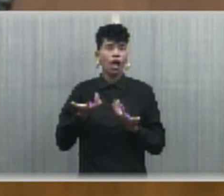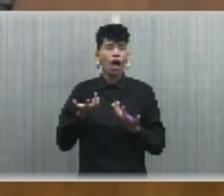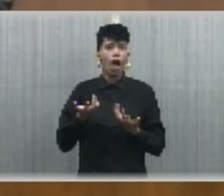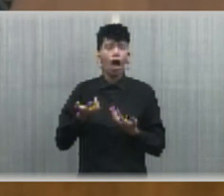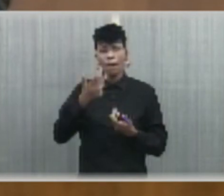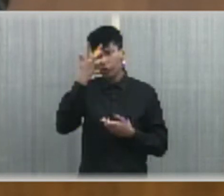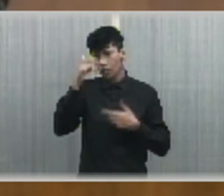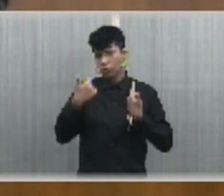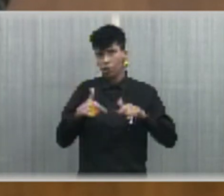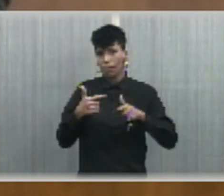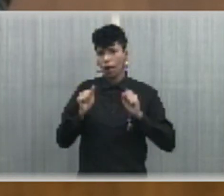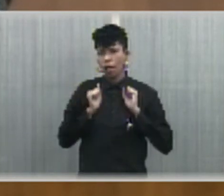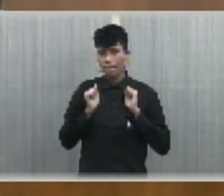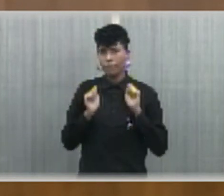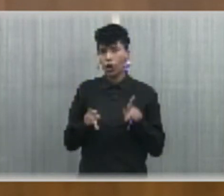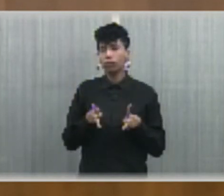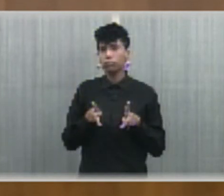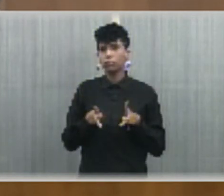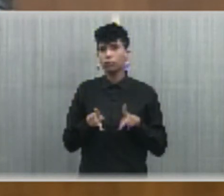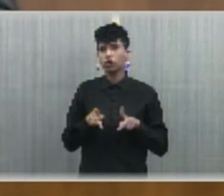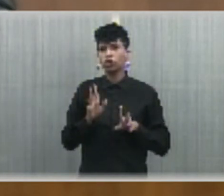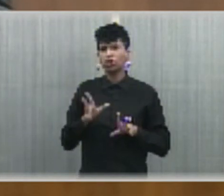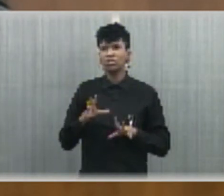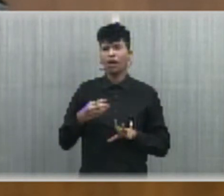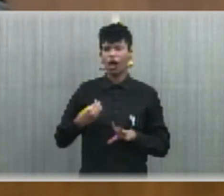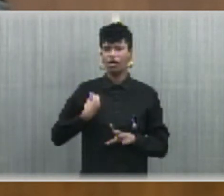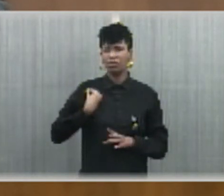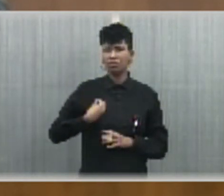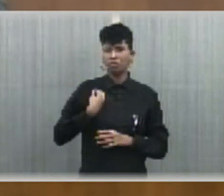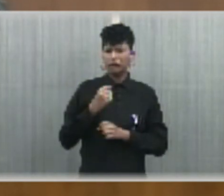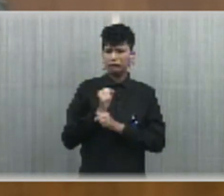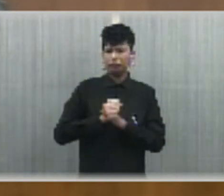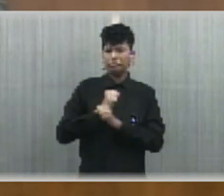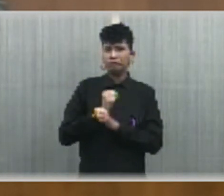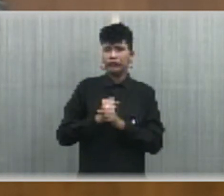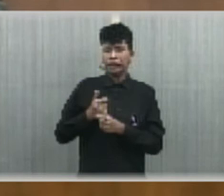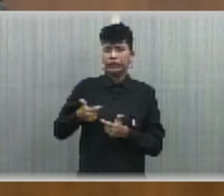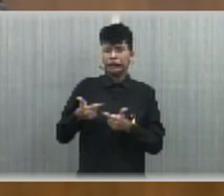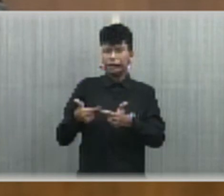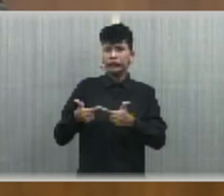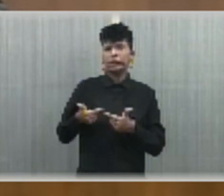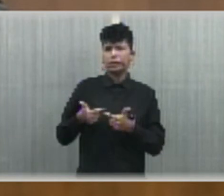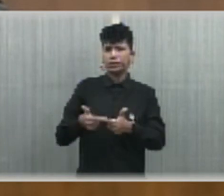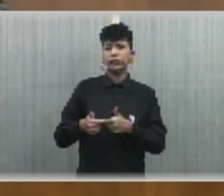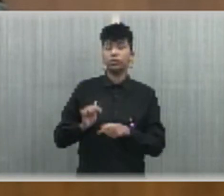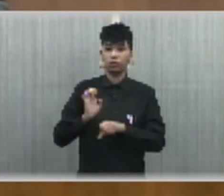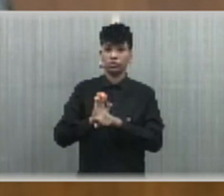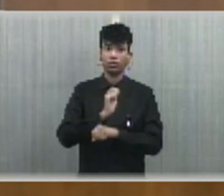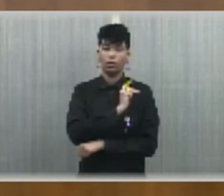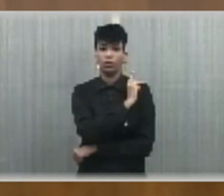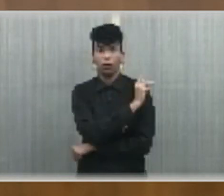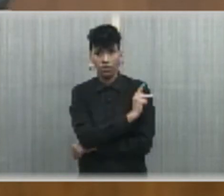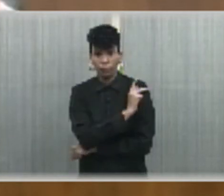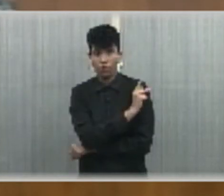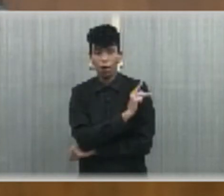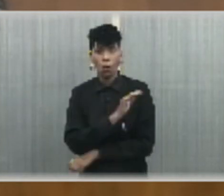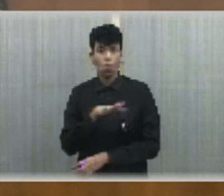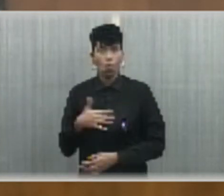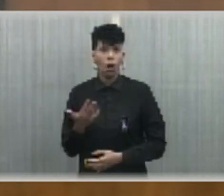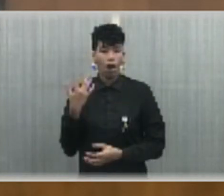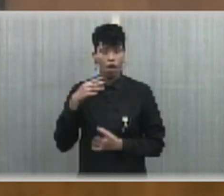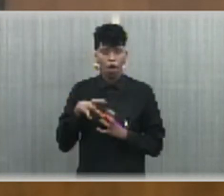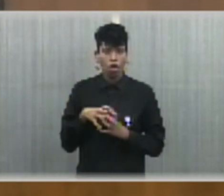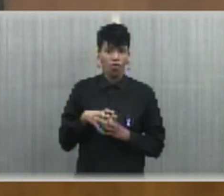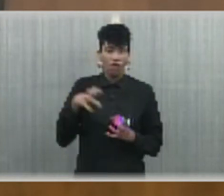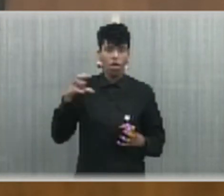Estado, que passaram a vida se dedicando ao Estado do Piauí, e quando na sua velhice, quando